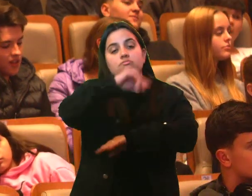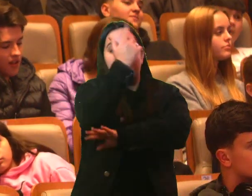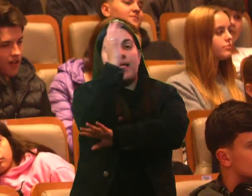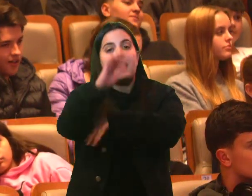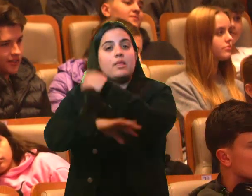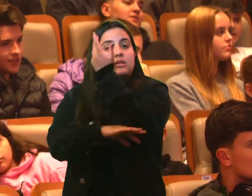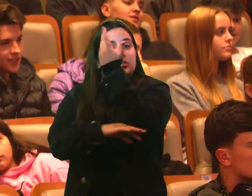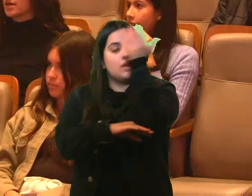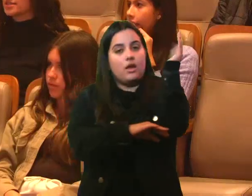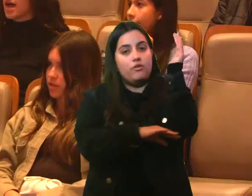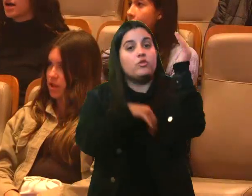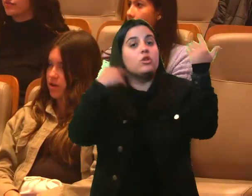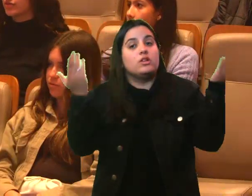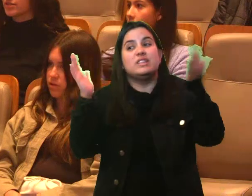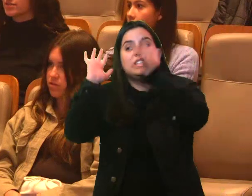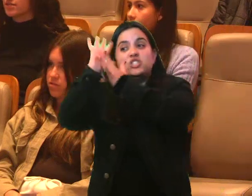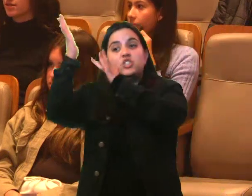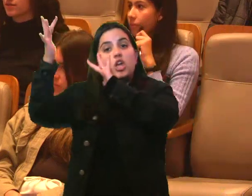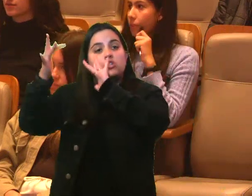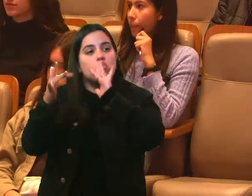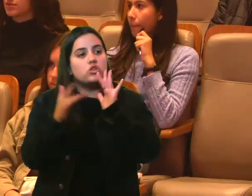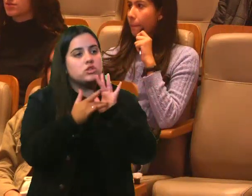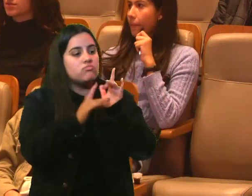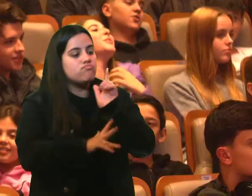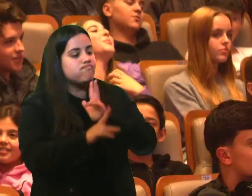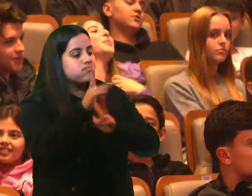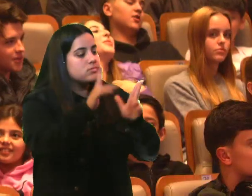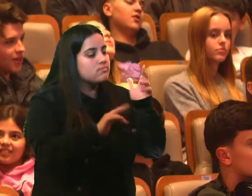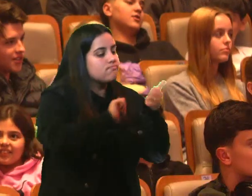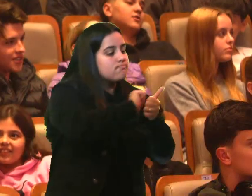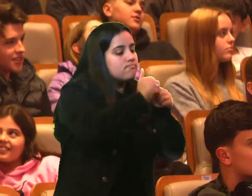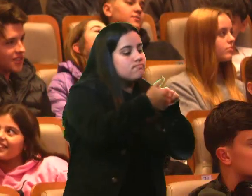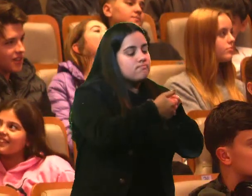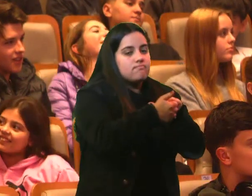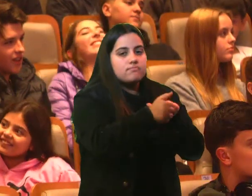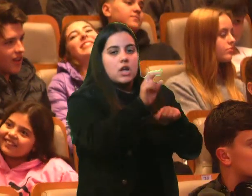E as árvores somos nós.